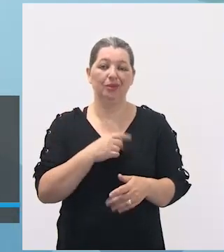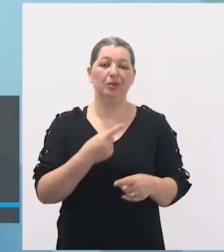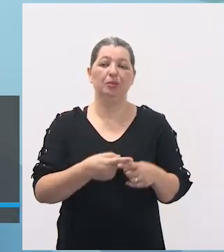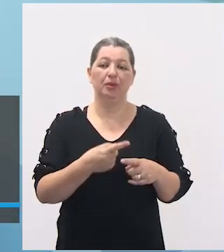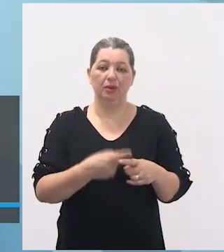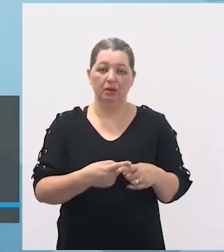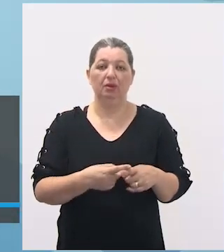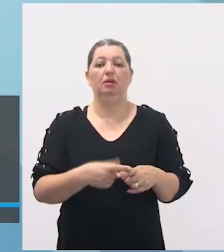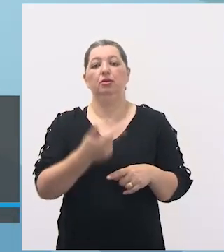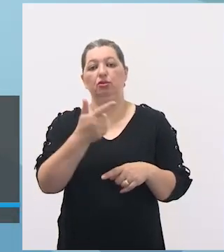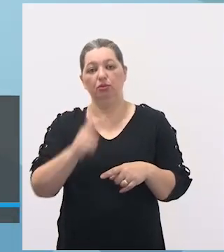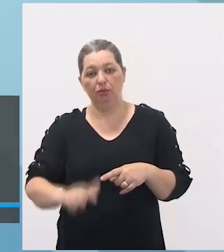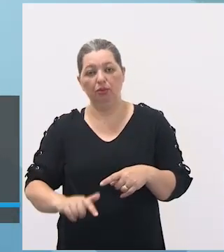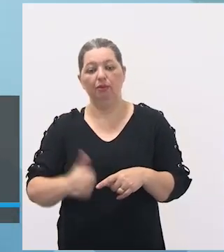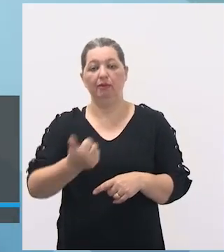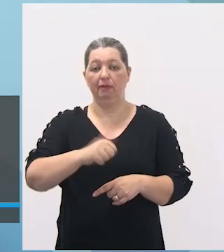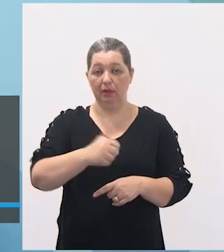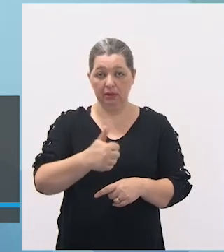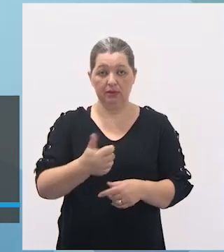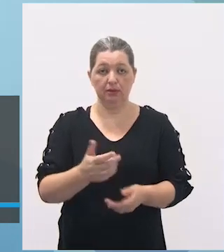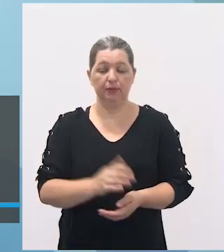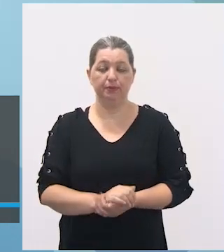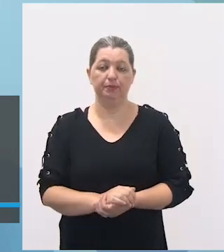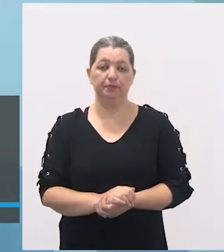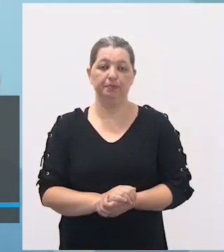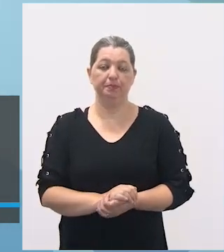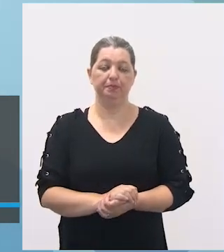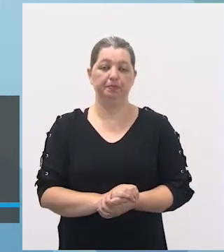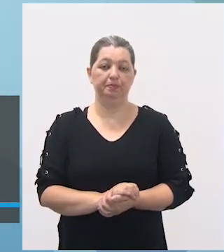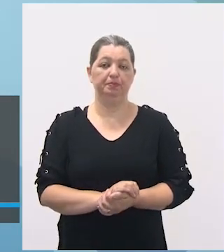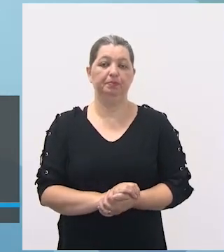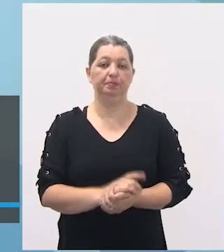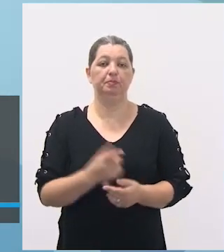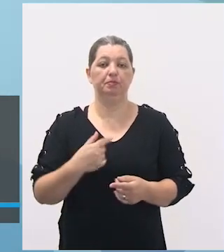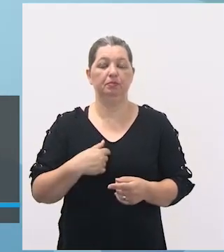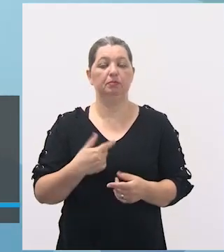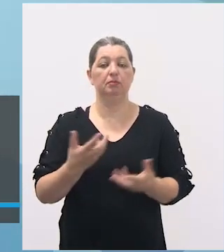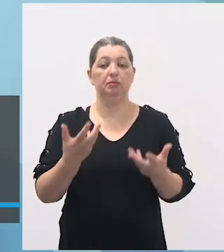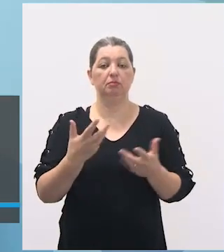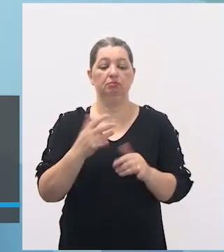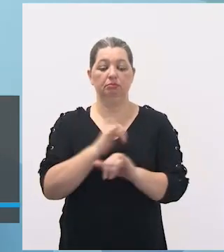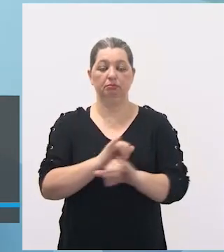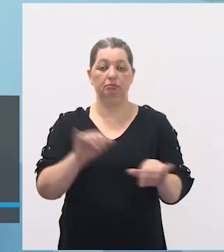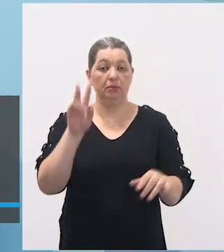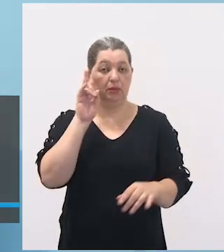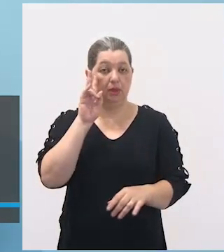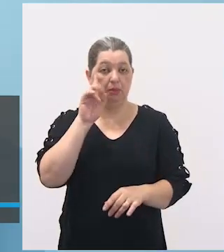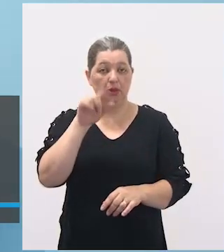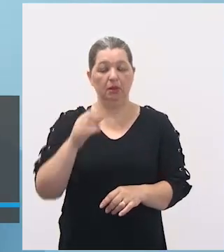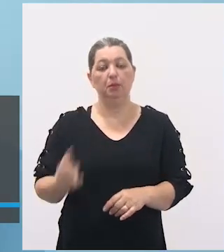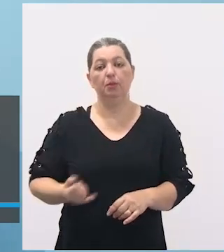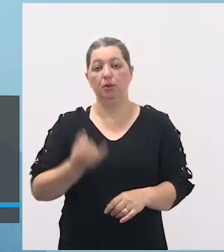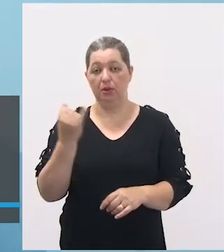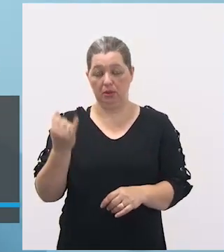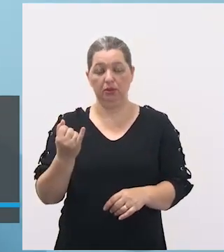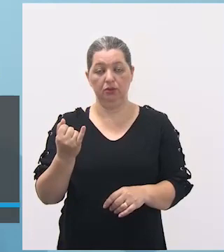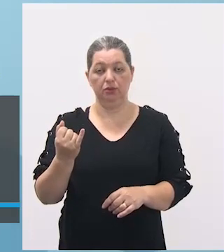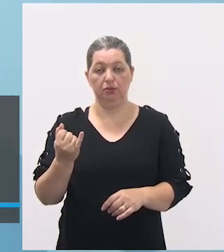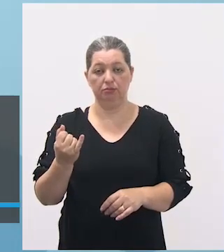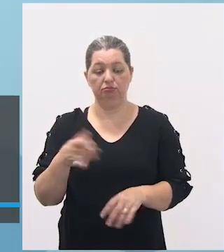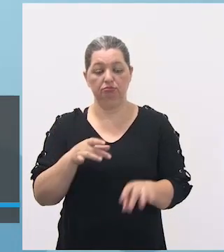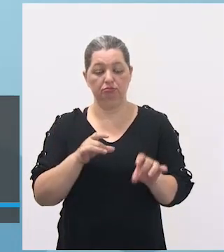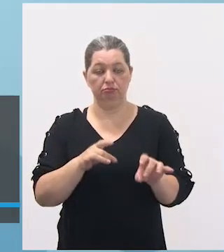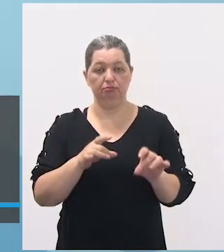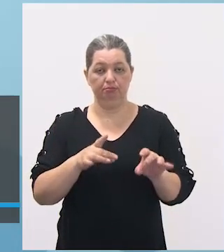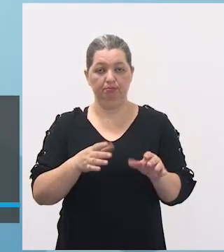uma avaliação? E eu queria relembrar a todo mundo a importância dessa avaliação, especialmente num